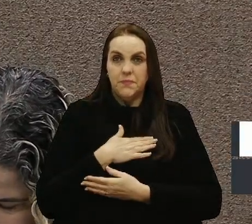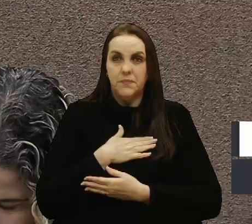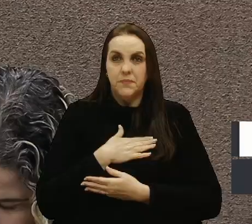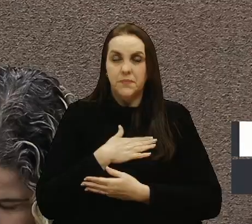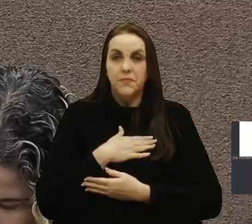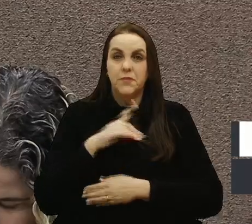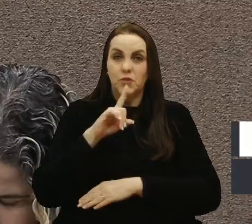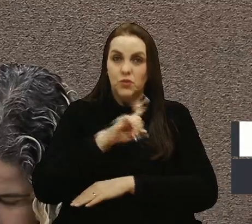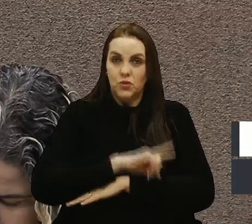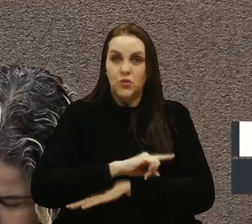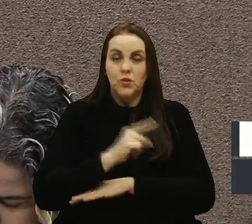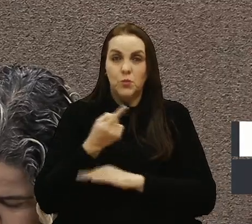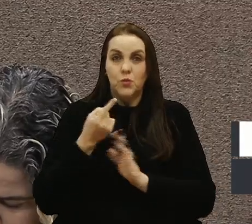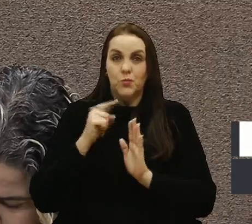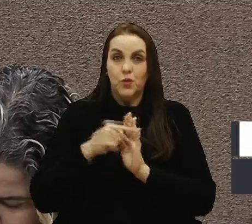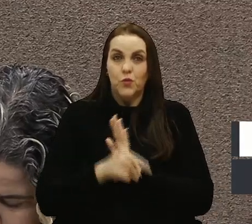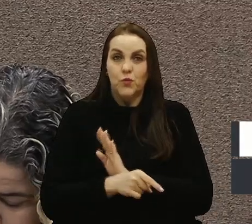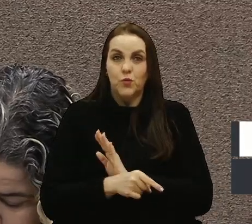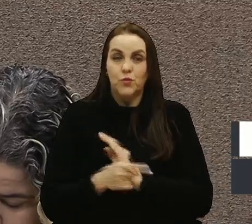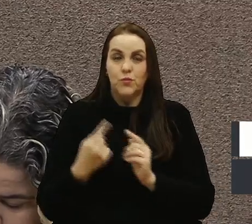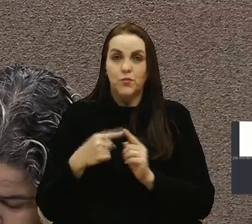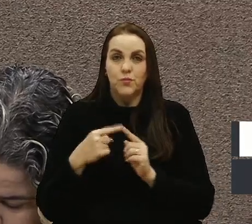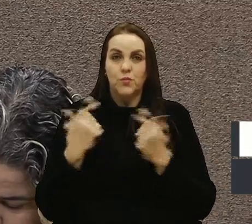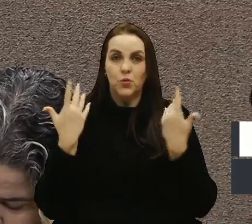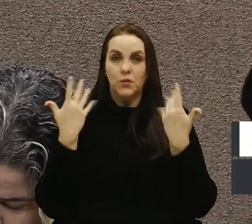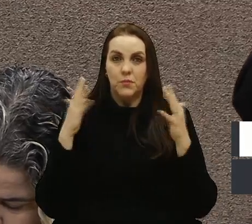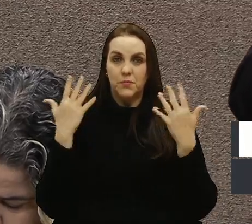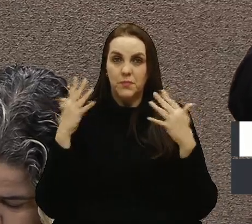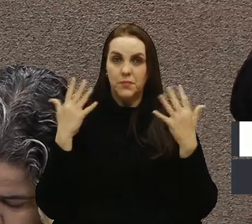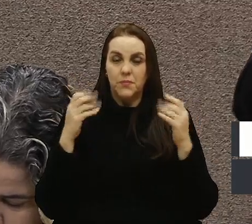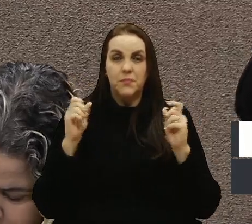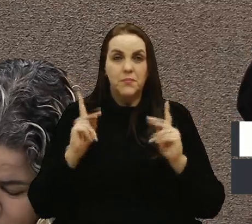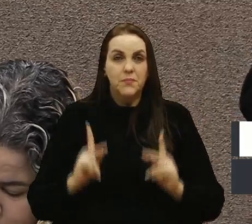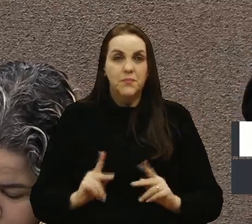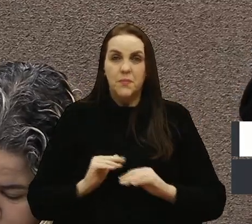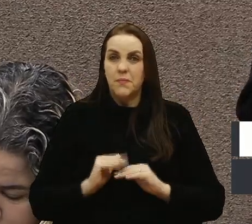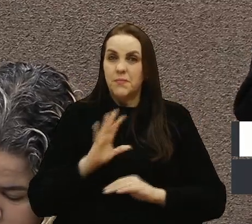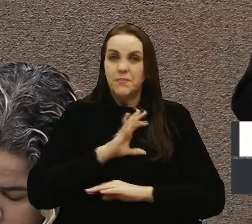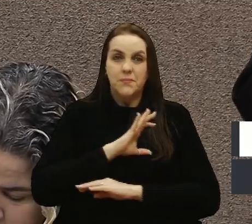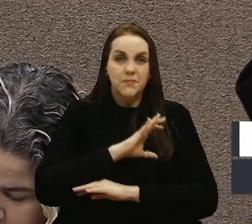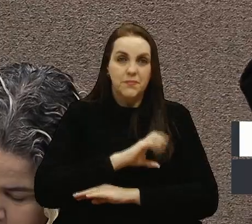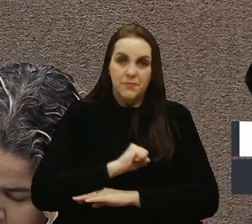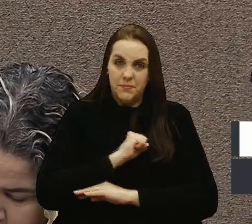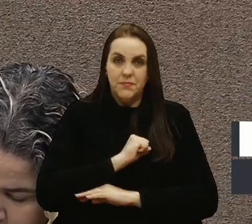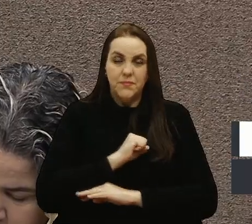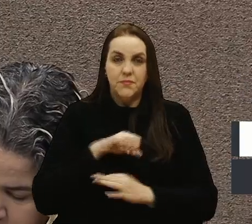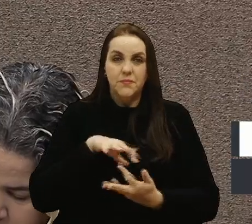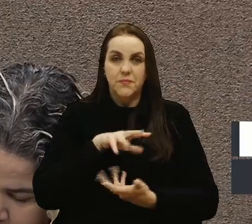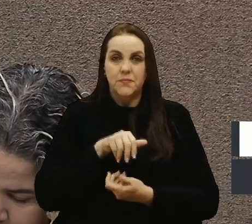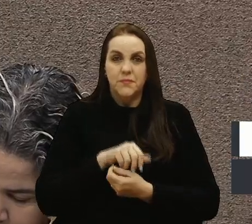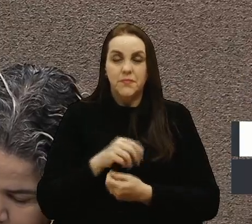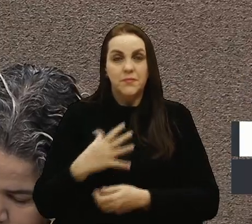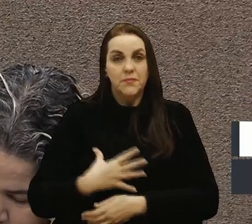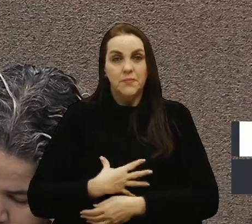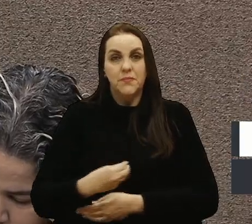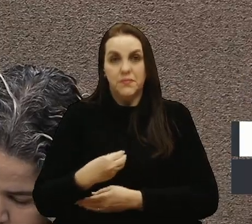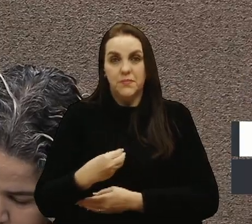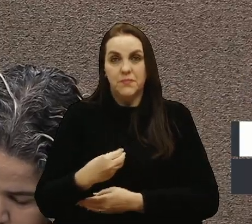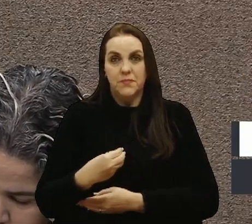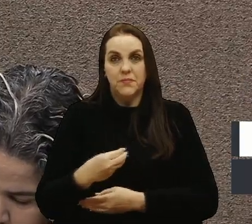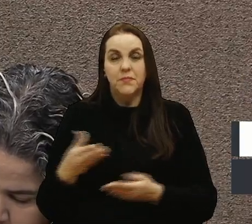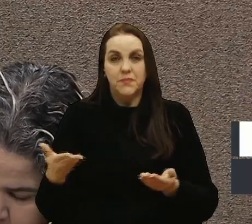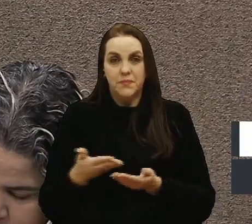de profundidade, né? Que eu quero dar os parabéns para a pessoa que eu mais amo nesse mundo, que é o meu filho, que